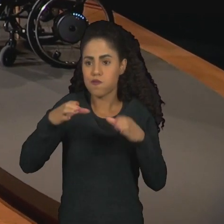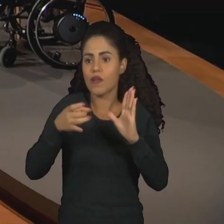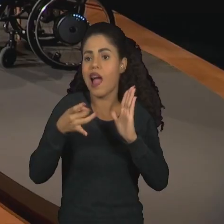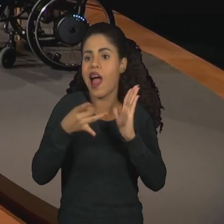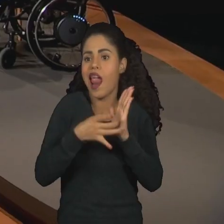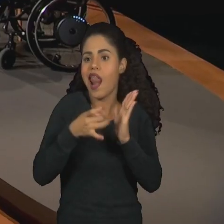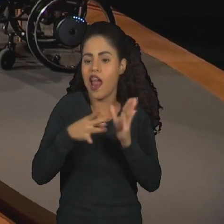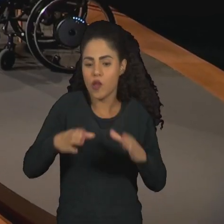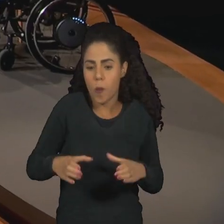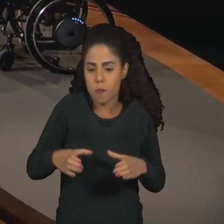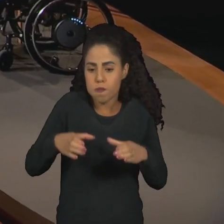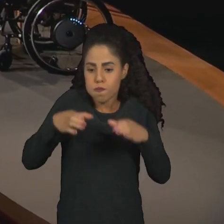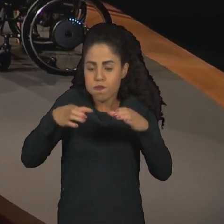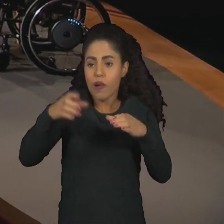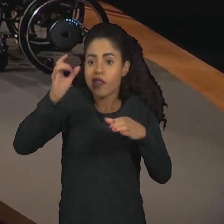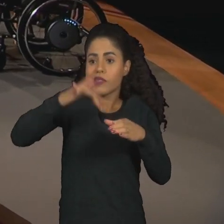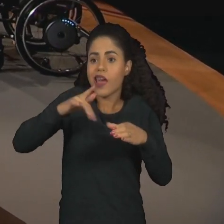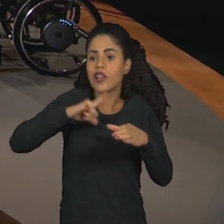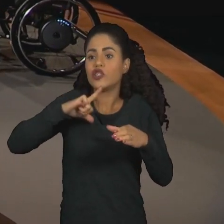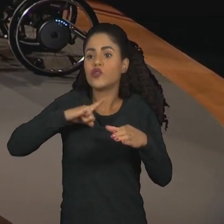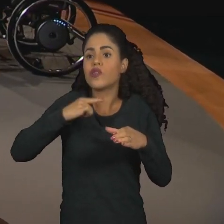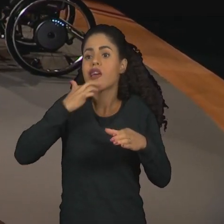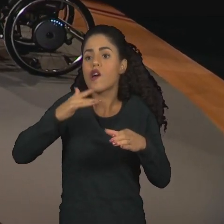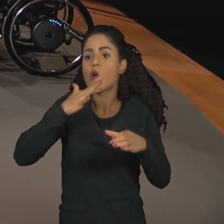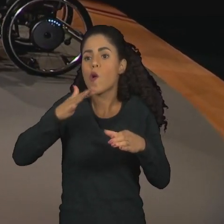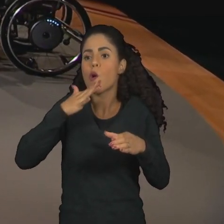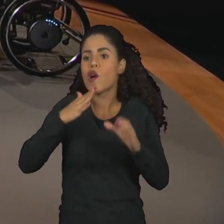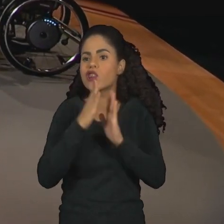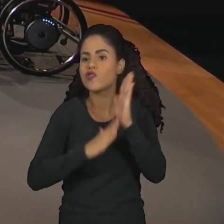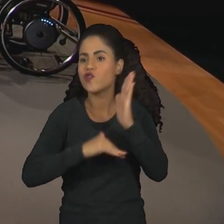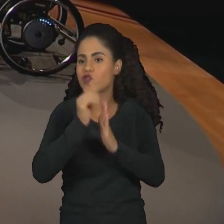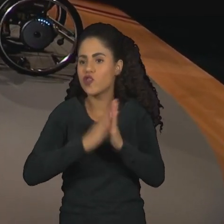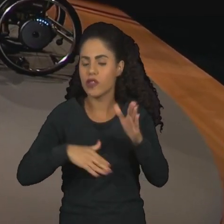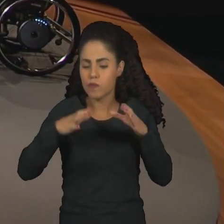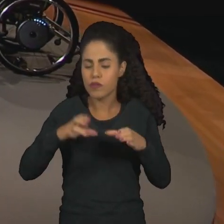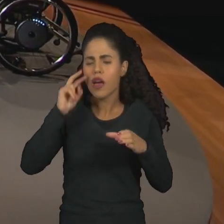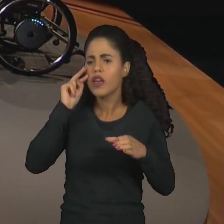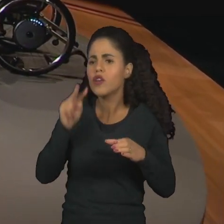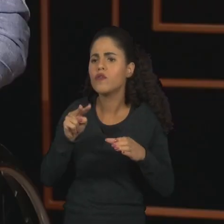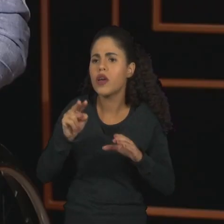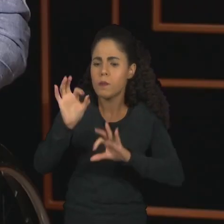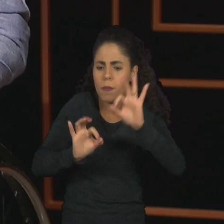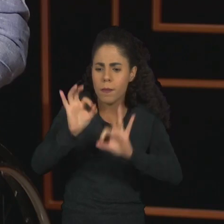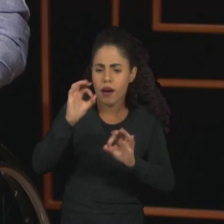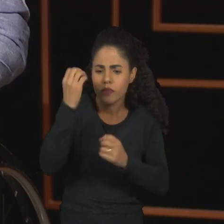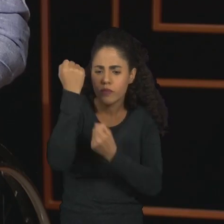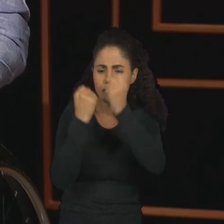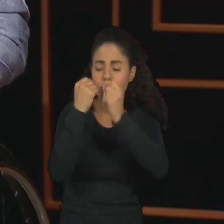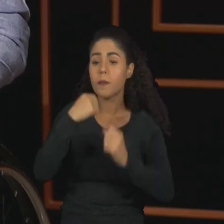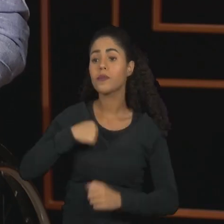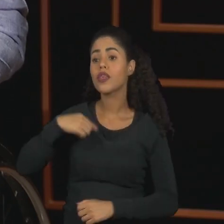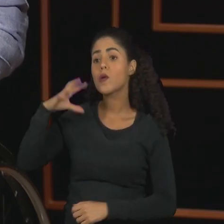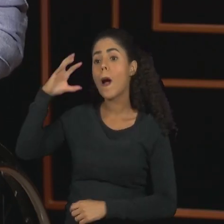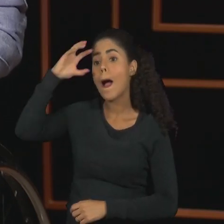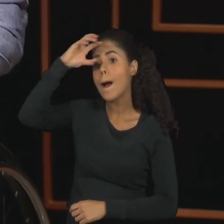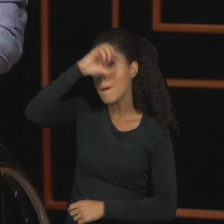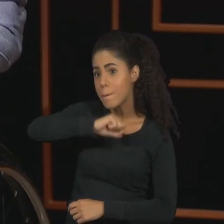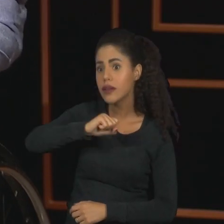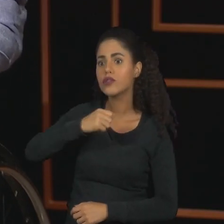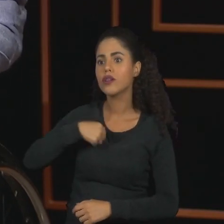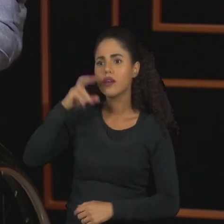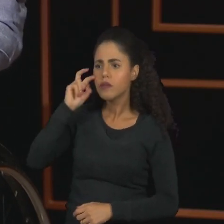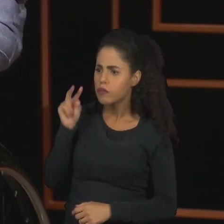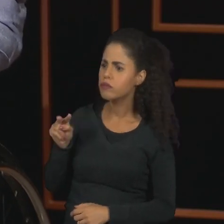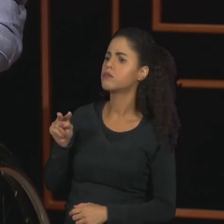Flandres, né? E eu via ele preparar essas massas. E aí eu aprendi de